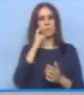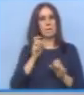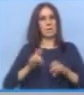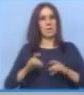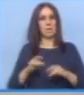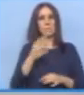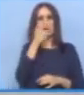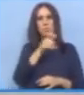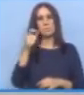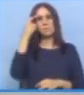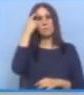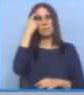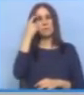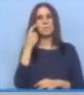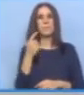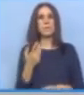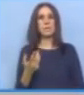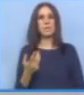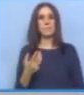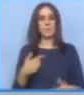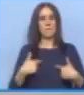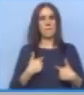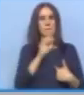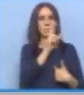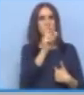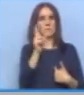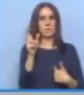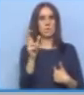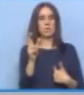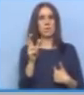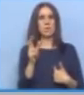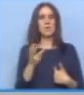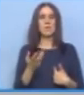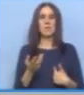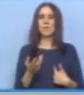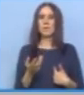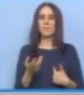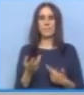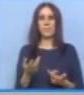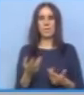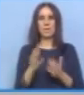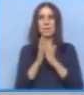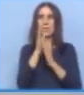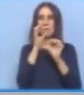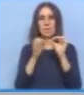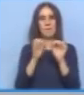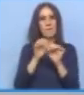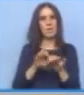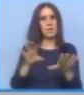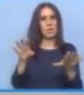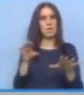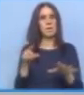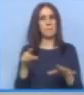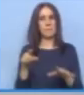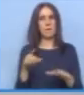que as pessoas pensem que os missionários vão anunciar a palavra de Deus para